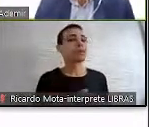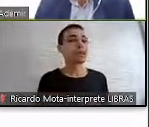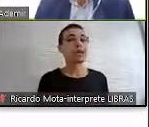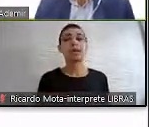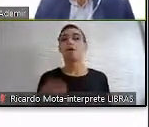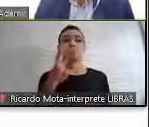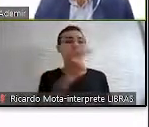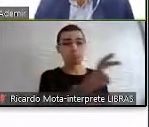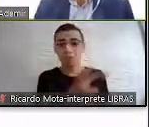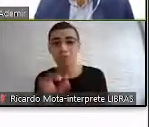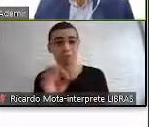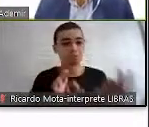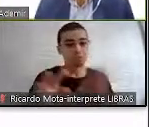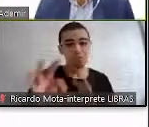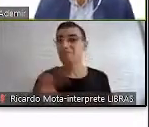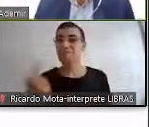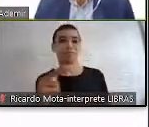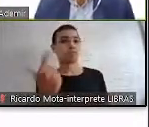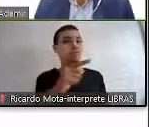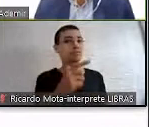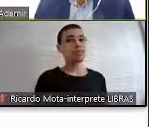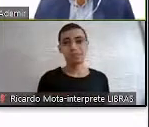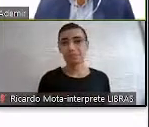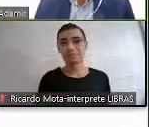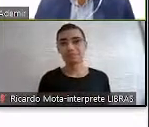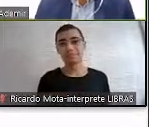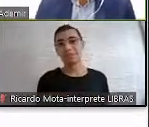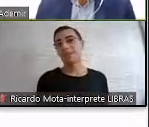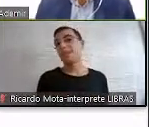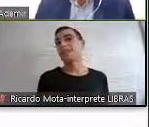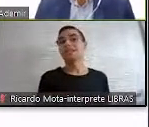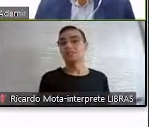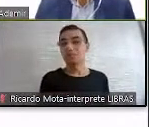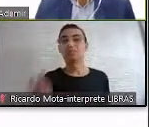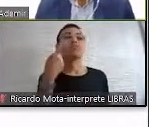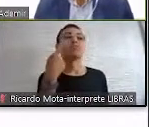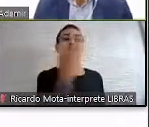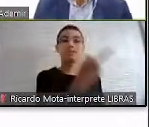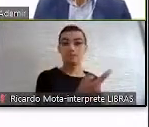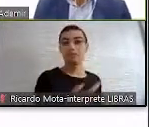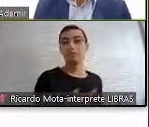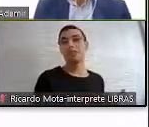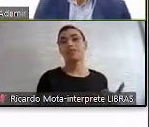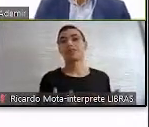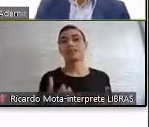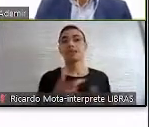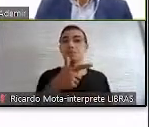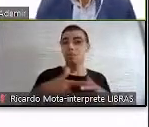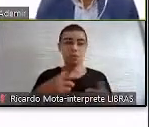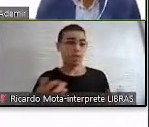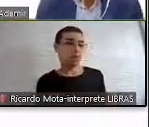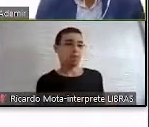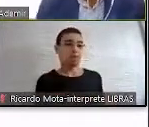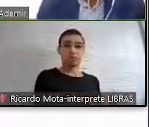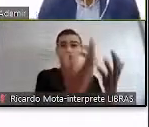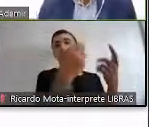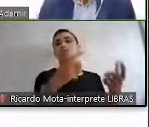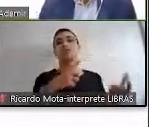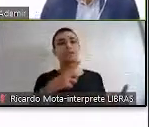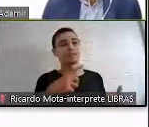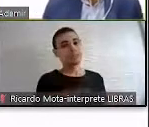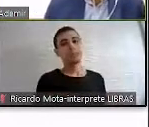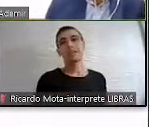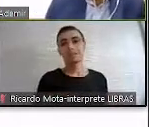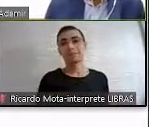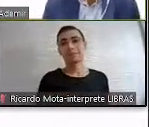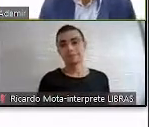elétrica, verificar se não está havendo sobrecarga, evitar os curtos-circuitos, são esses que acarretam os incêndios que provocam os acidentes. Então,